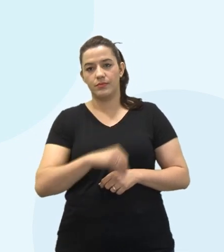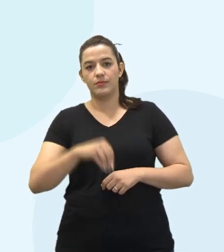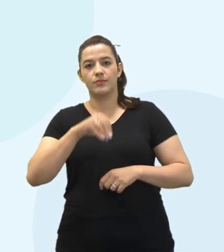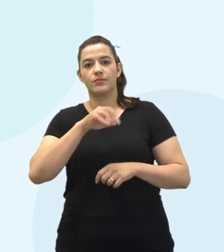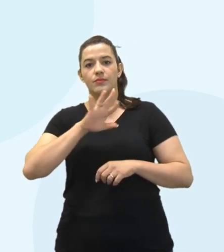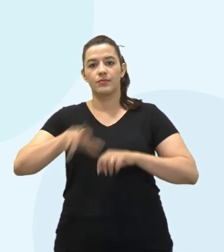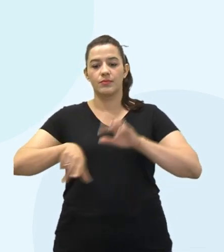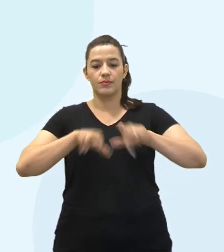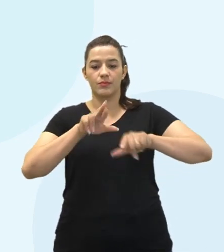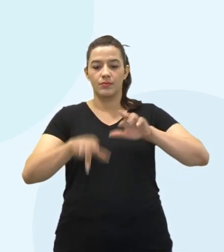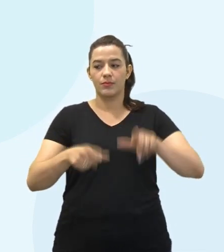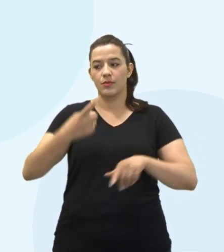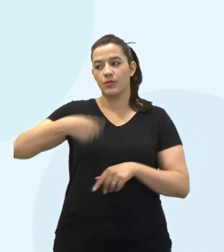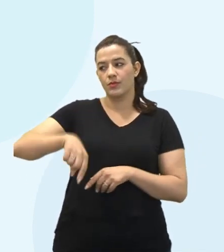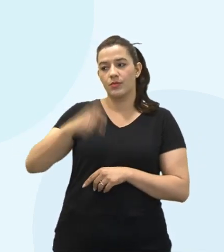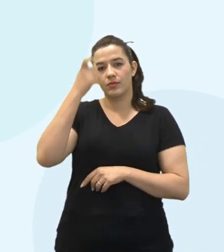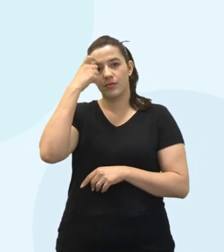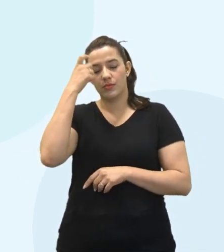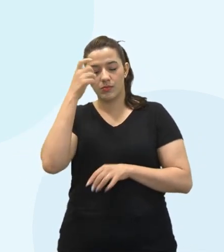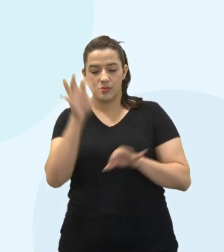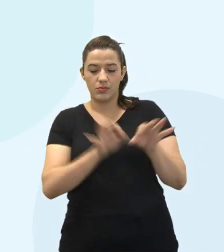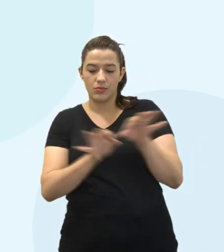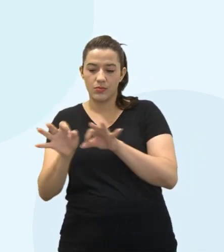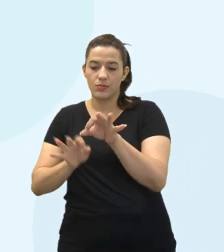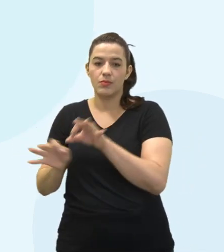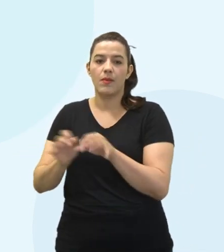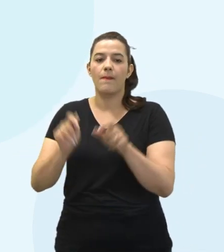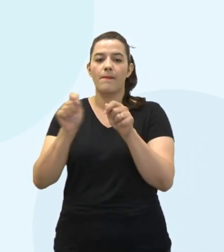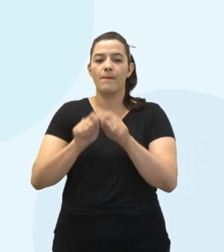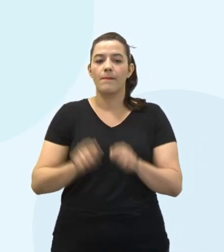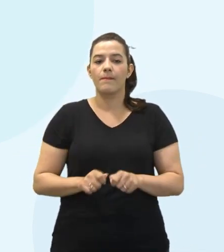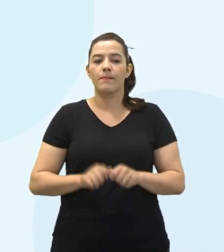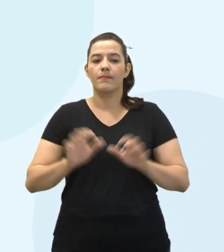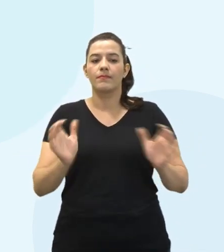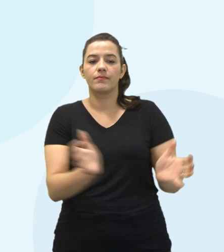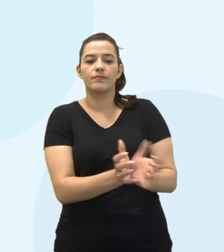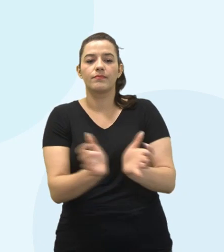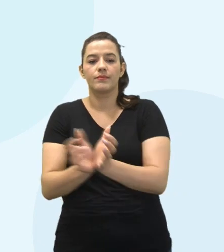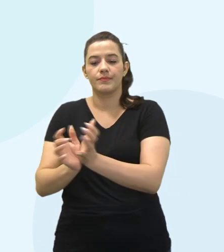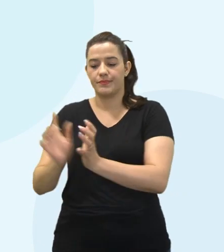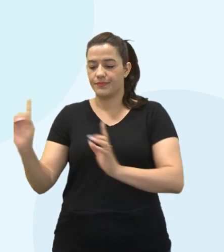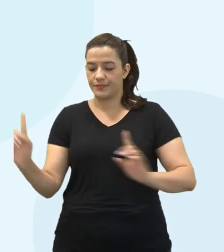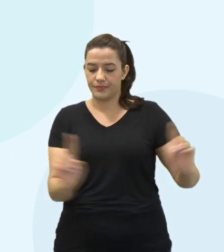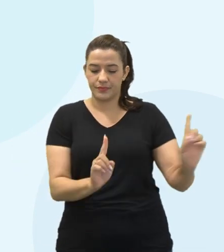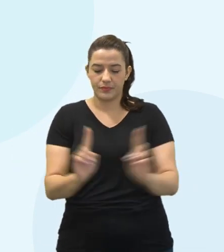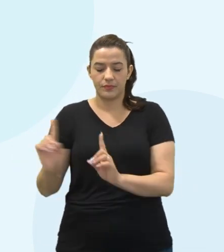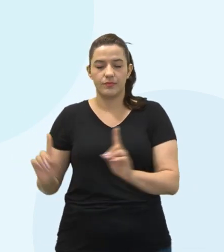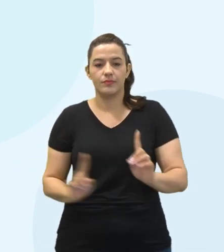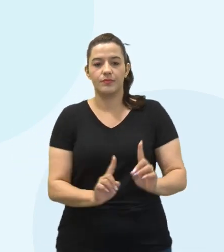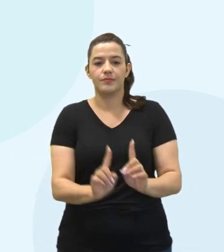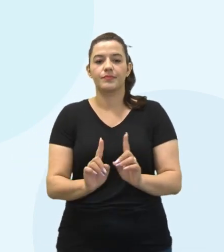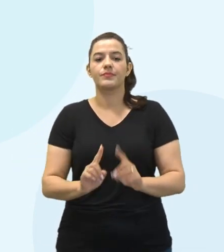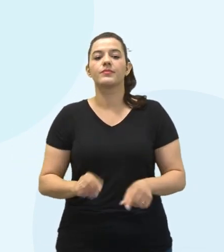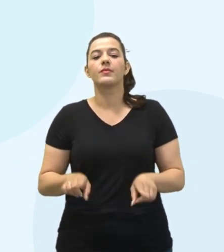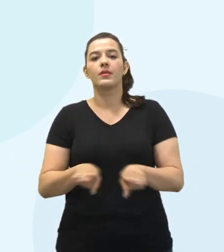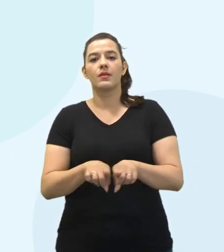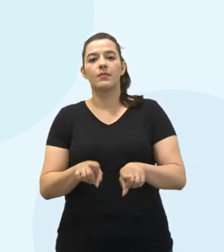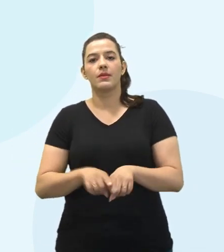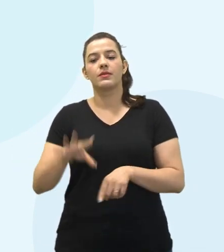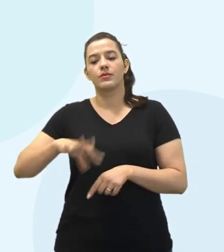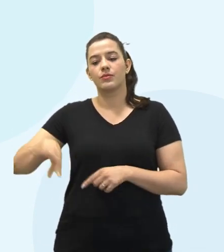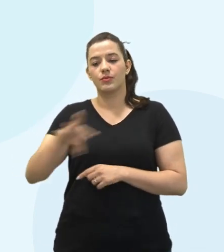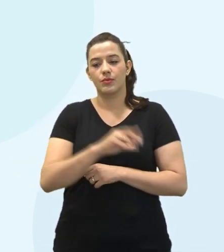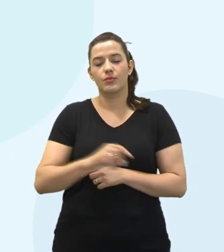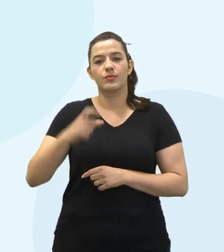pode pensar uma melhor e mais produtiva forma de agrupar os alunos é conscientemente